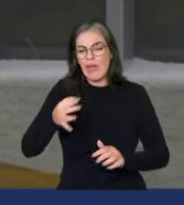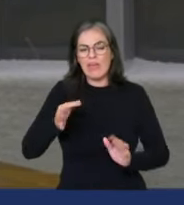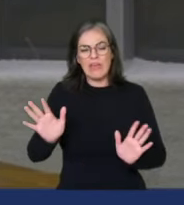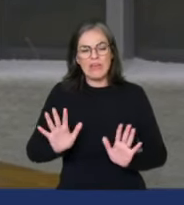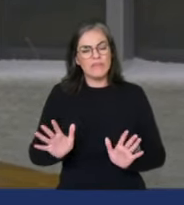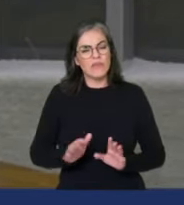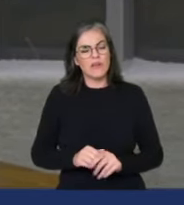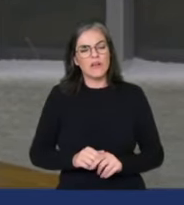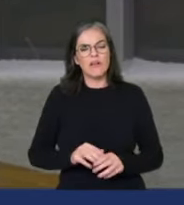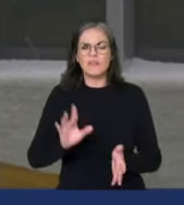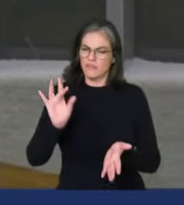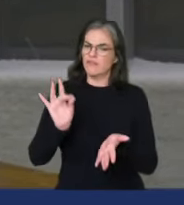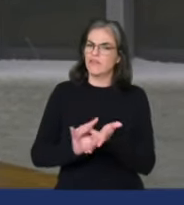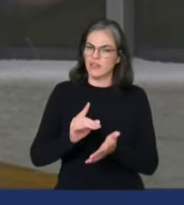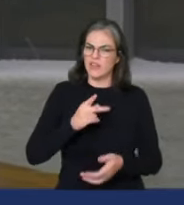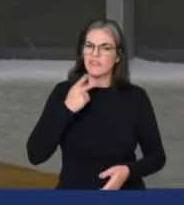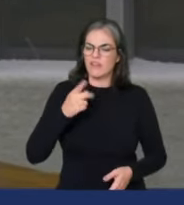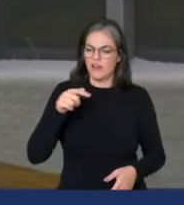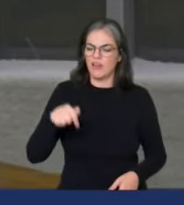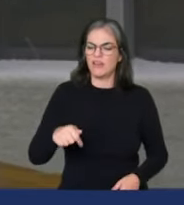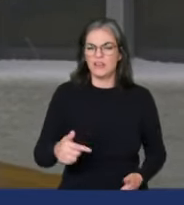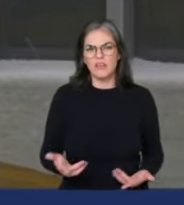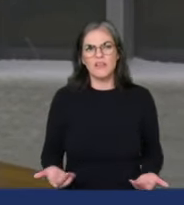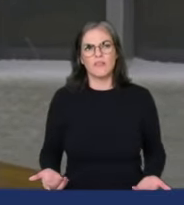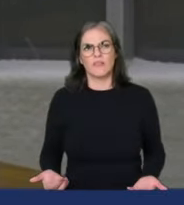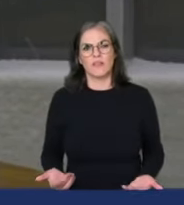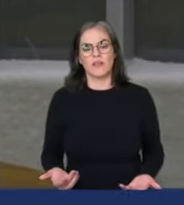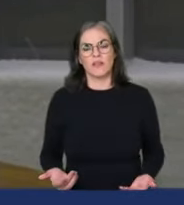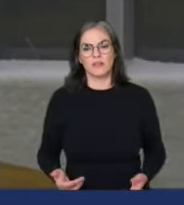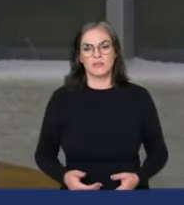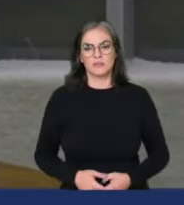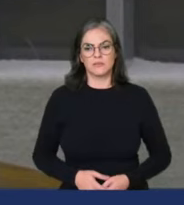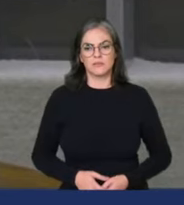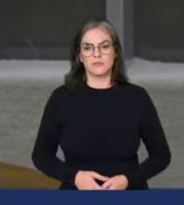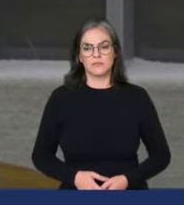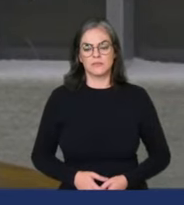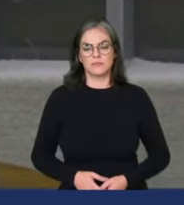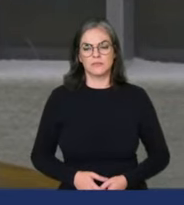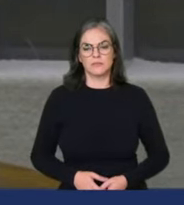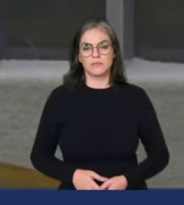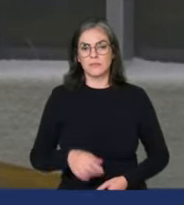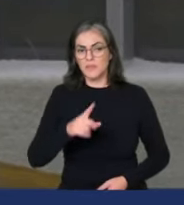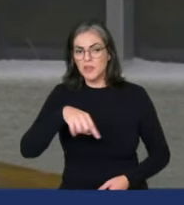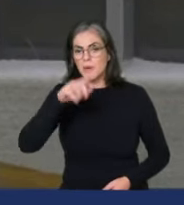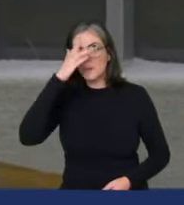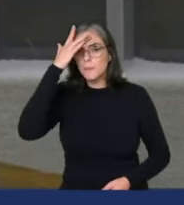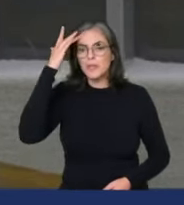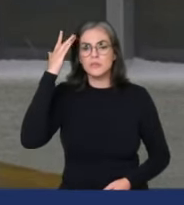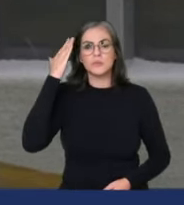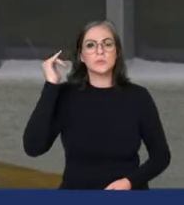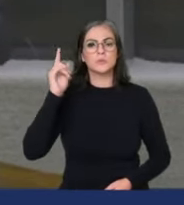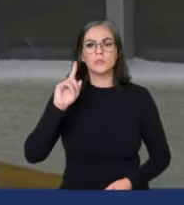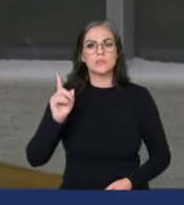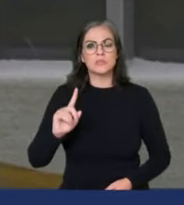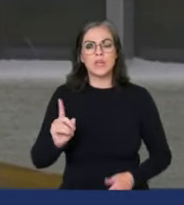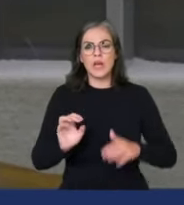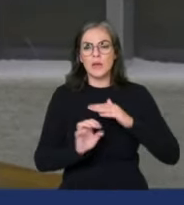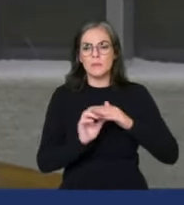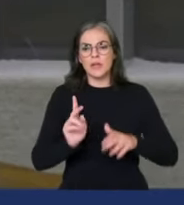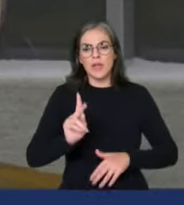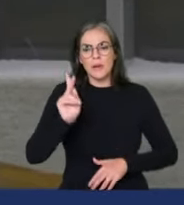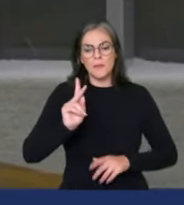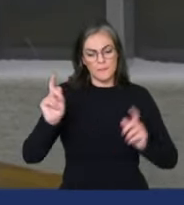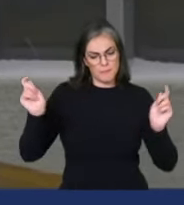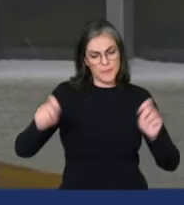a verdade aqui do povo, porque as pessoas aí não sabem que a Petrobras tem capacidade para a produção e para